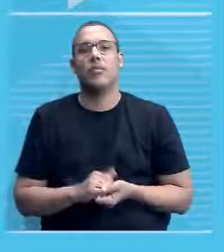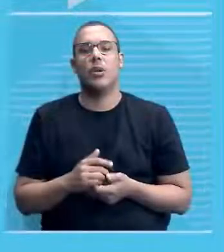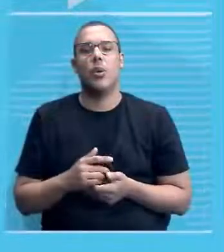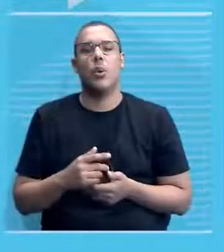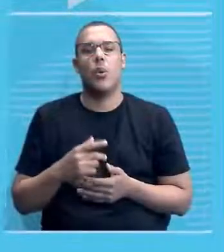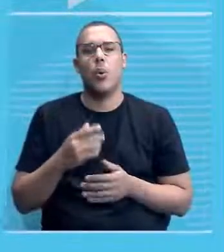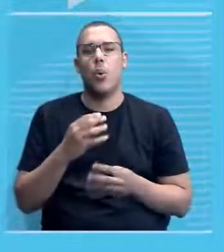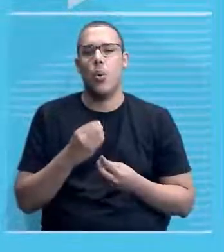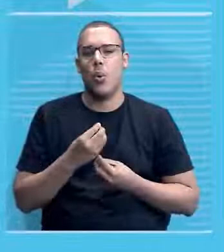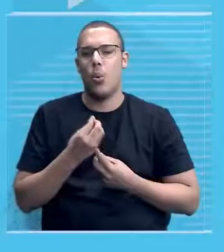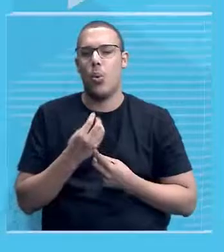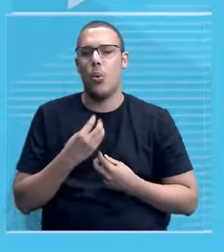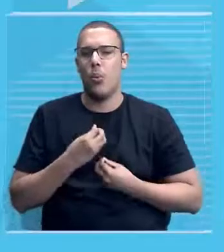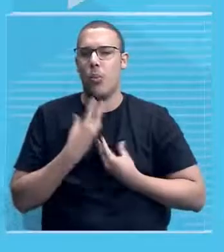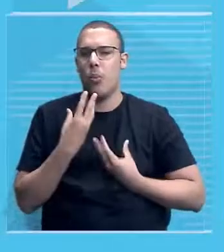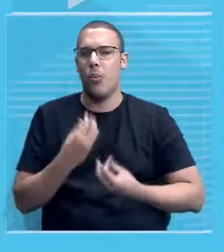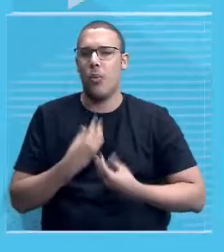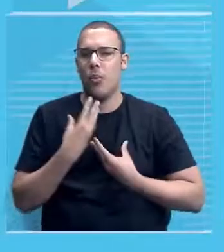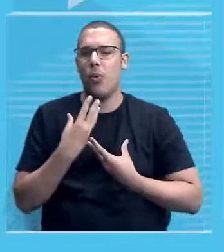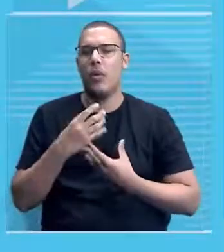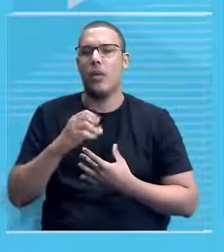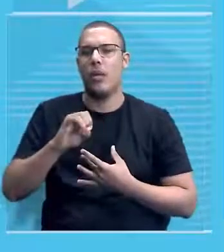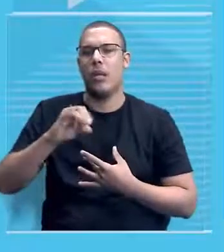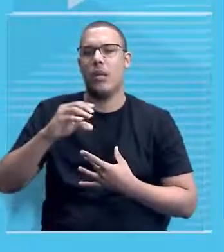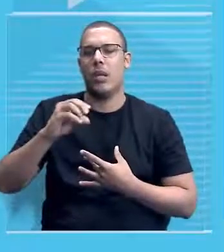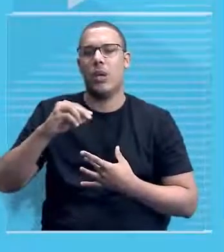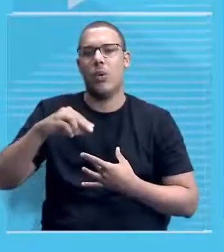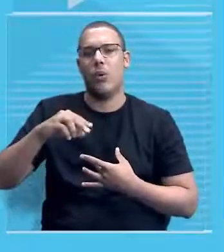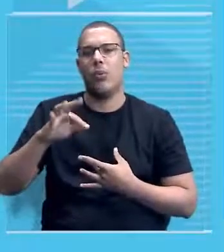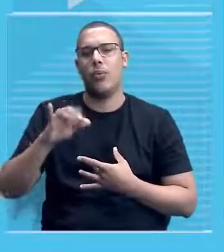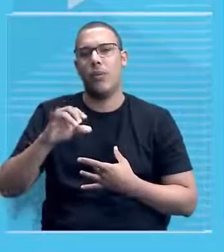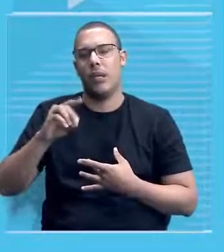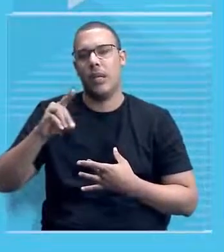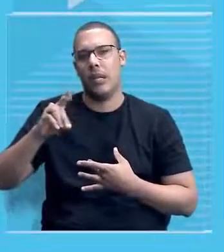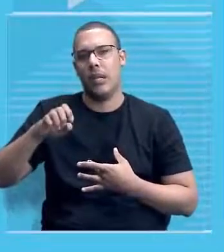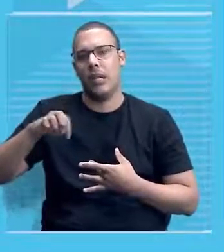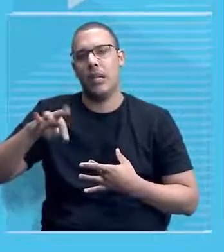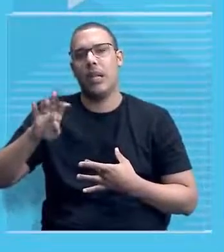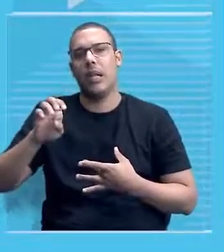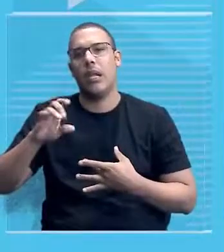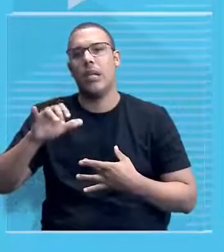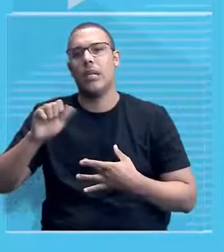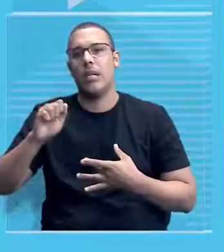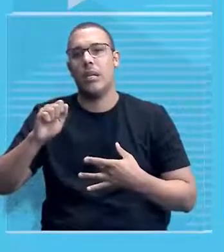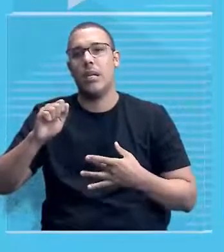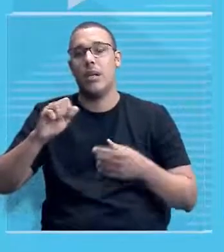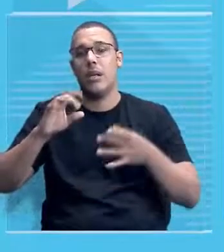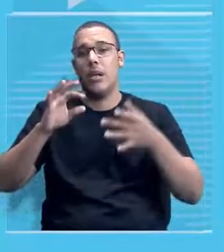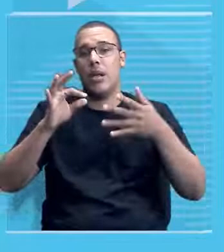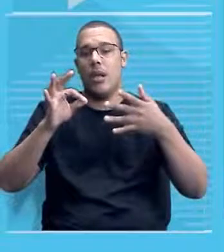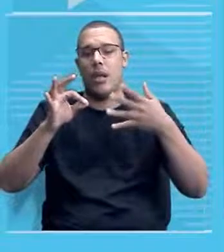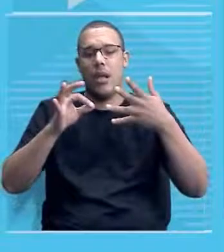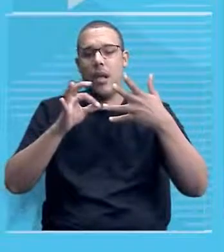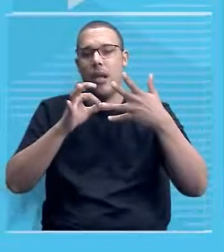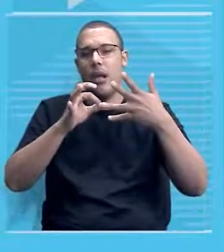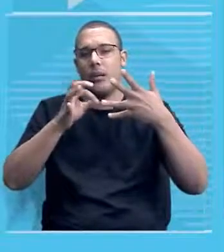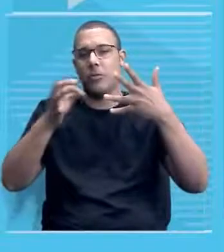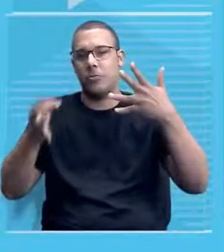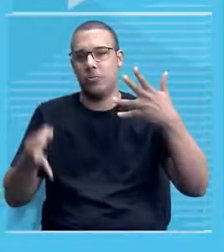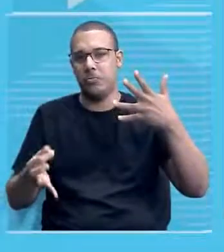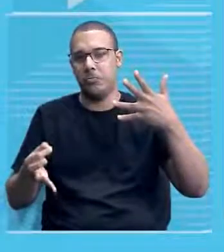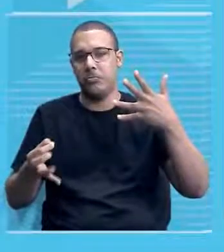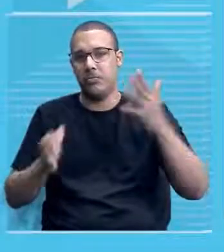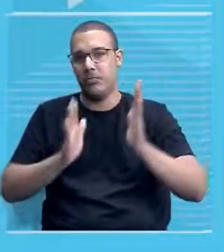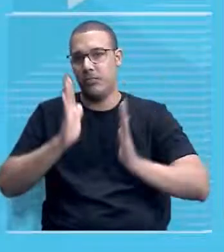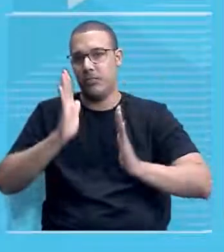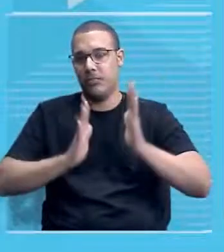poeta Inconfidentes é o arcadismo falou Inconfidência Esse período aí